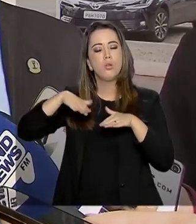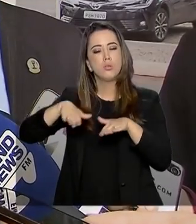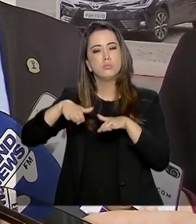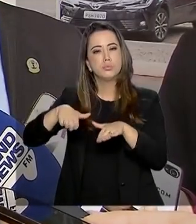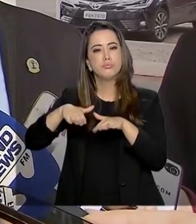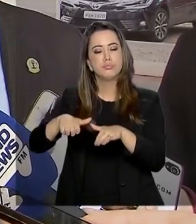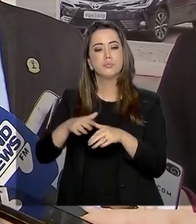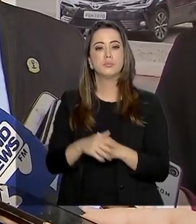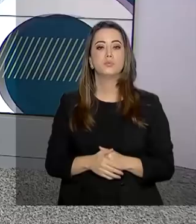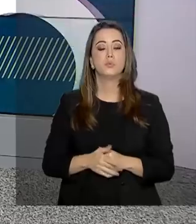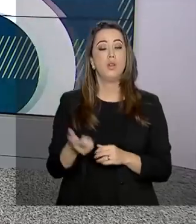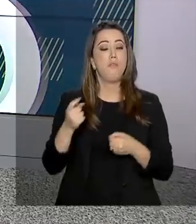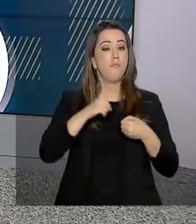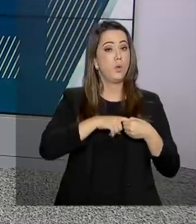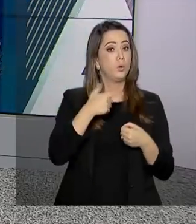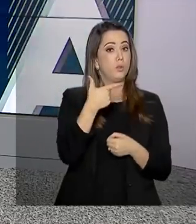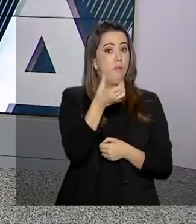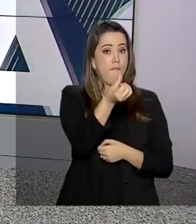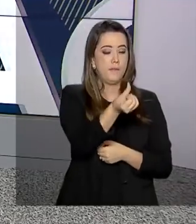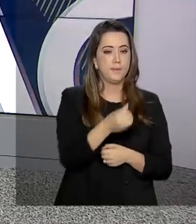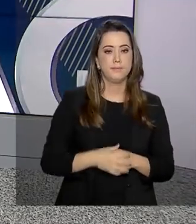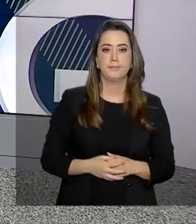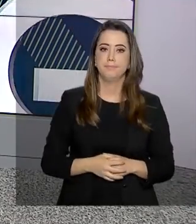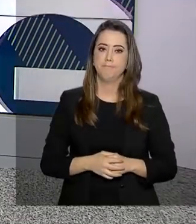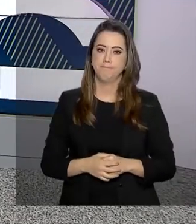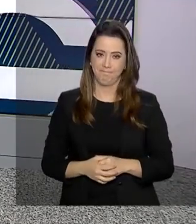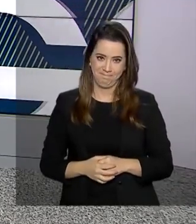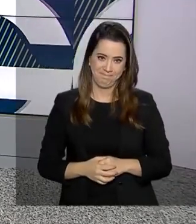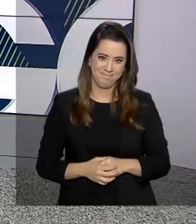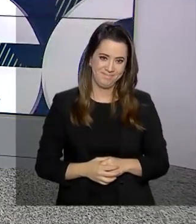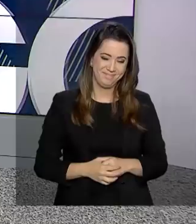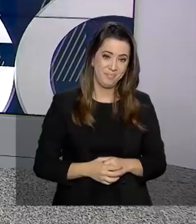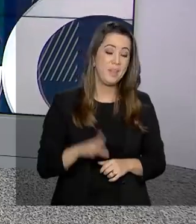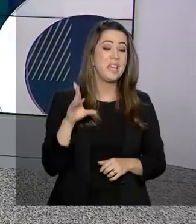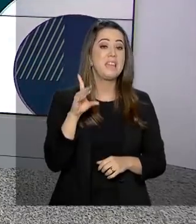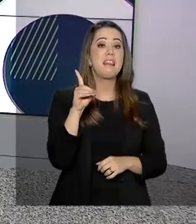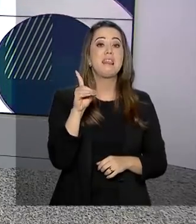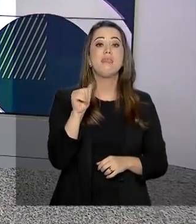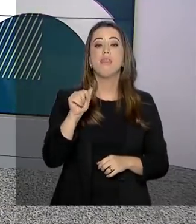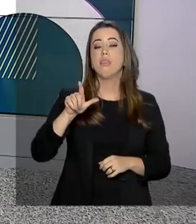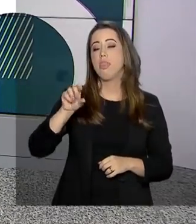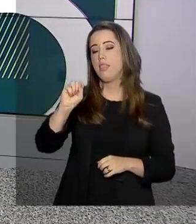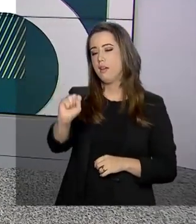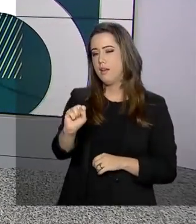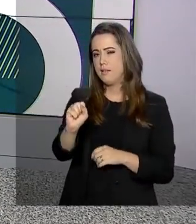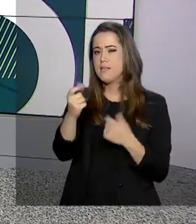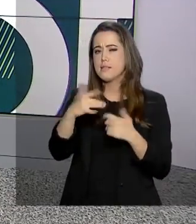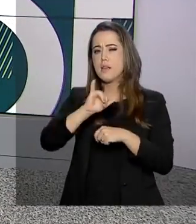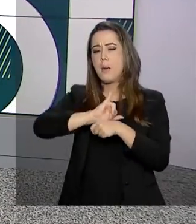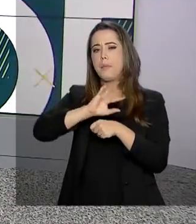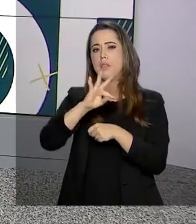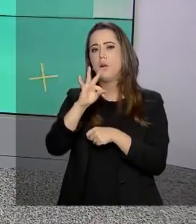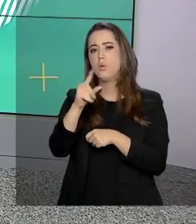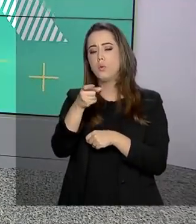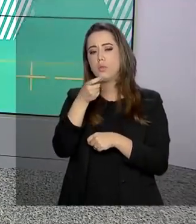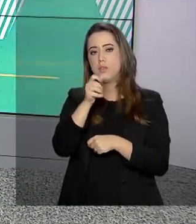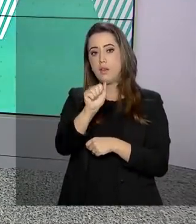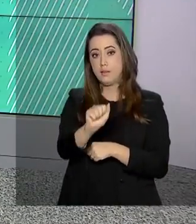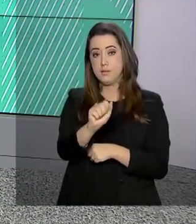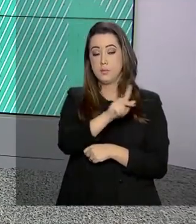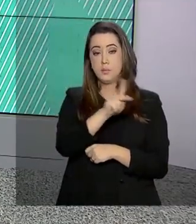no domingo, dia 26. Em Dallas, capital do Texas, o presidente Jair Bolsonaro recebeu hoje o prêmio de